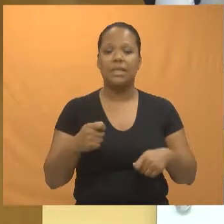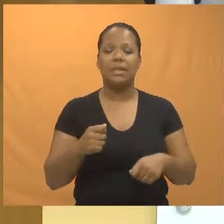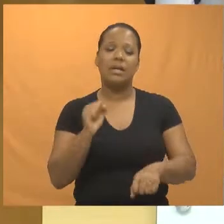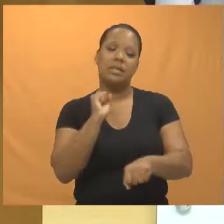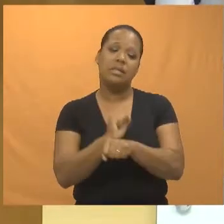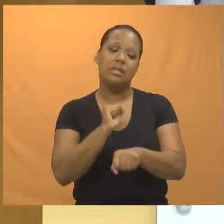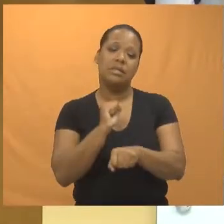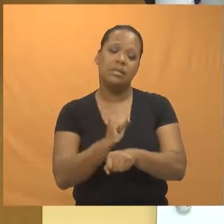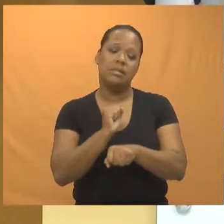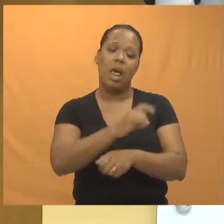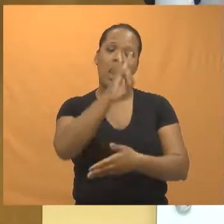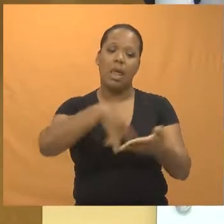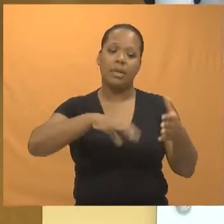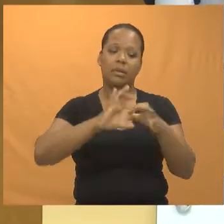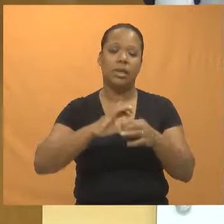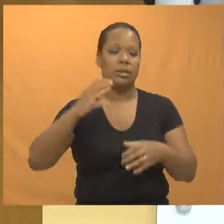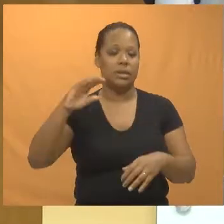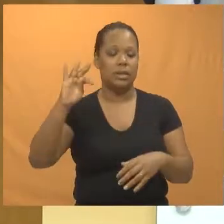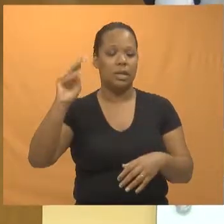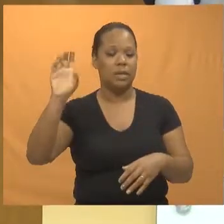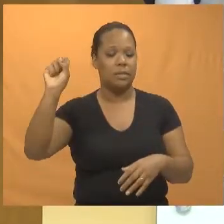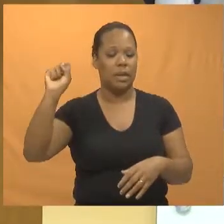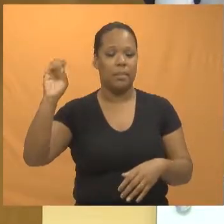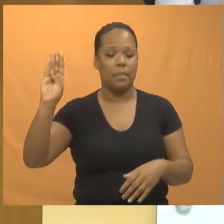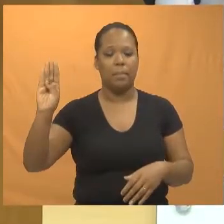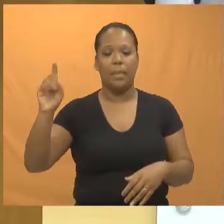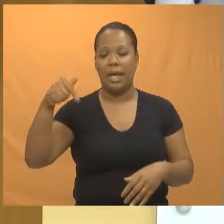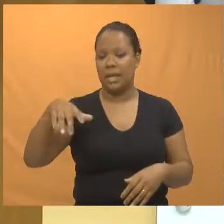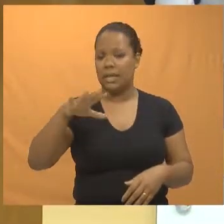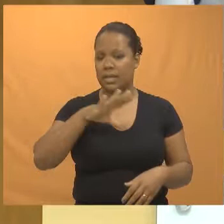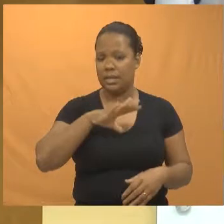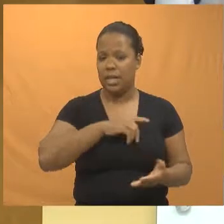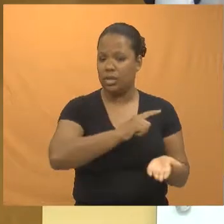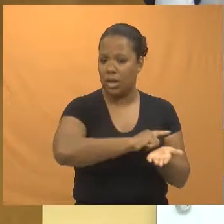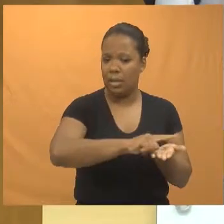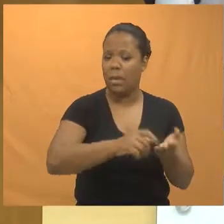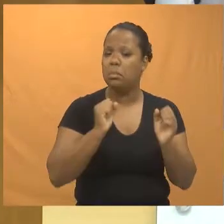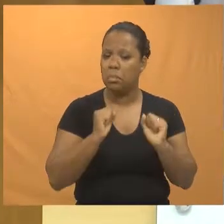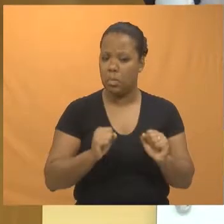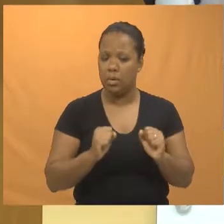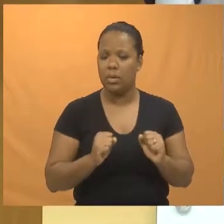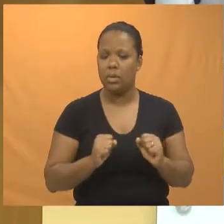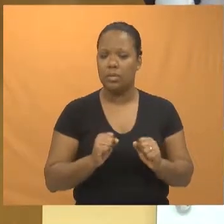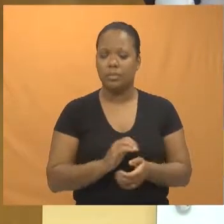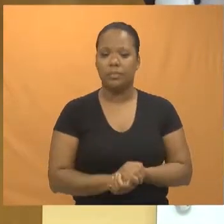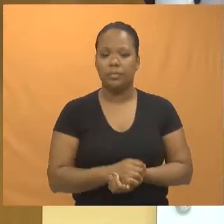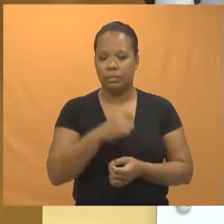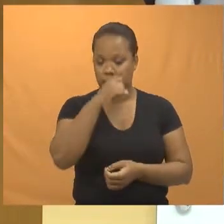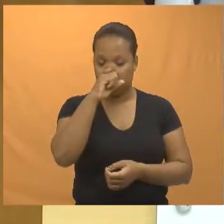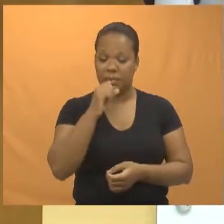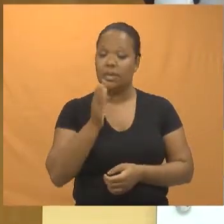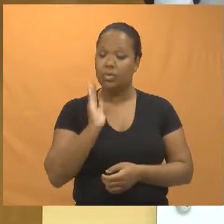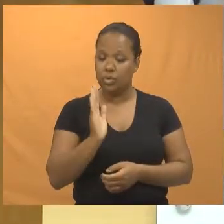licenças da CETESB para fazer uma limpeza na nossa cidade de Jacareí. Porque desde que já passou para os dois